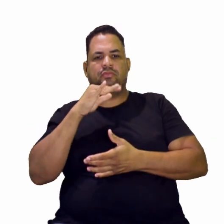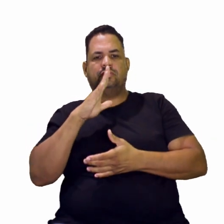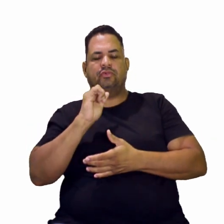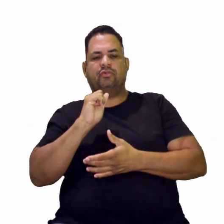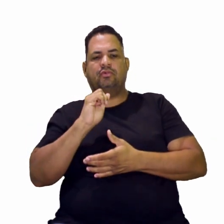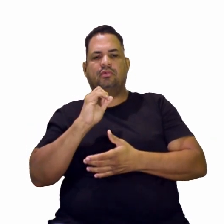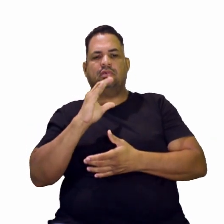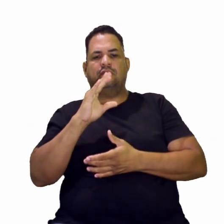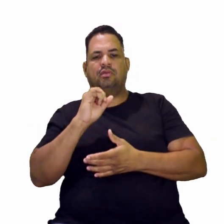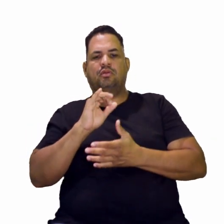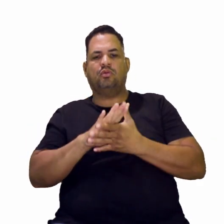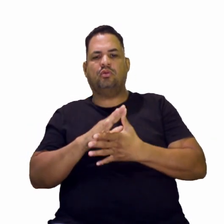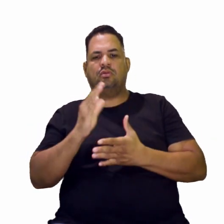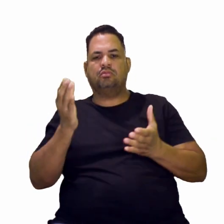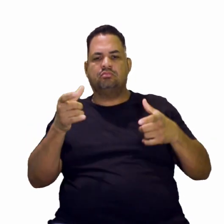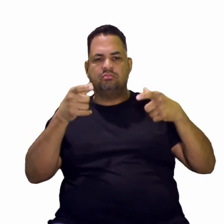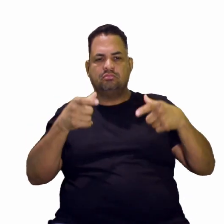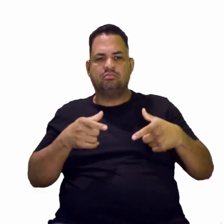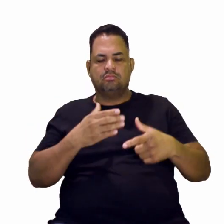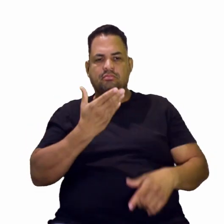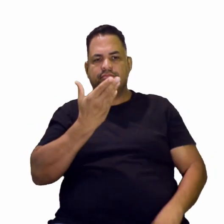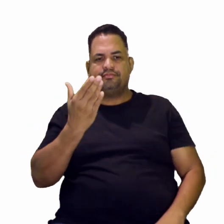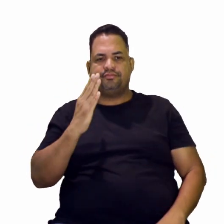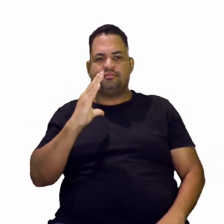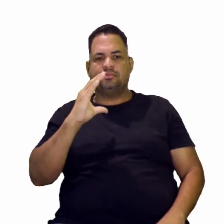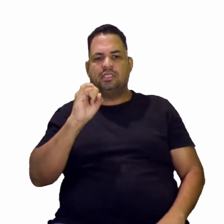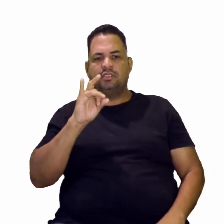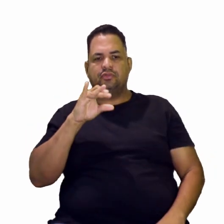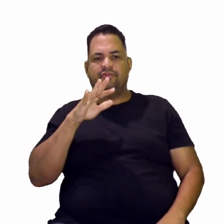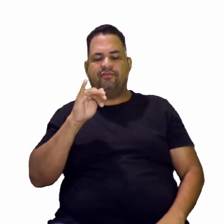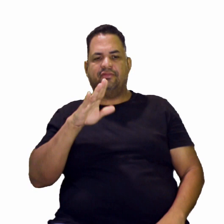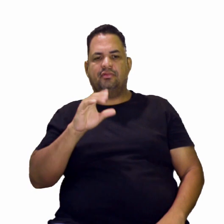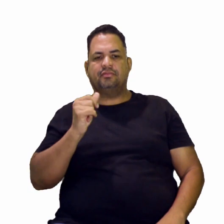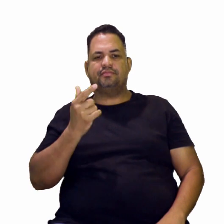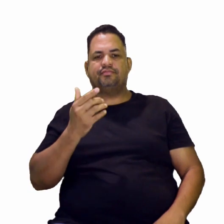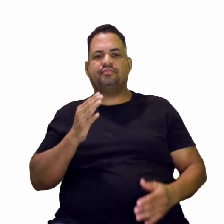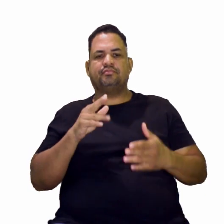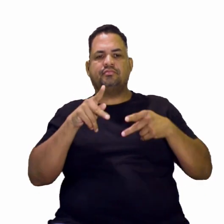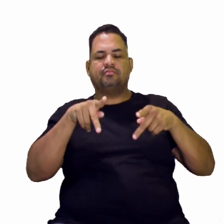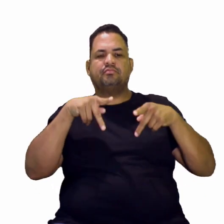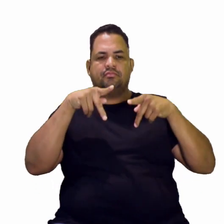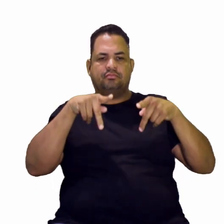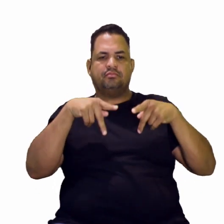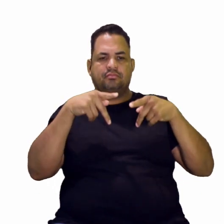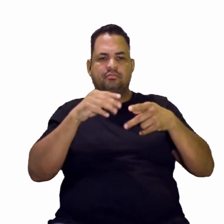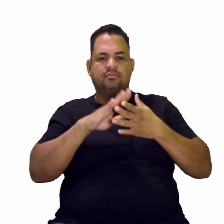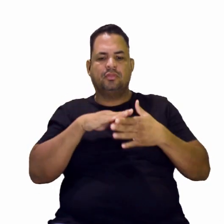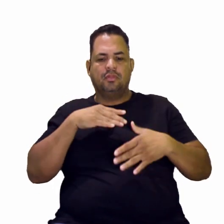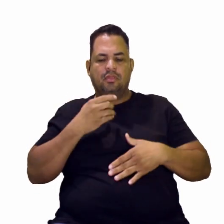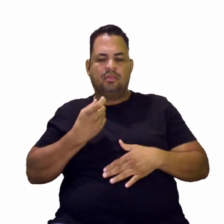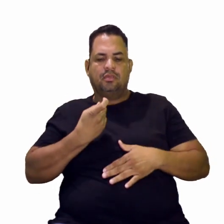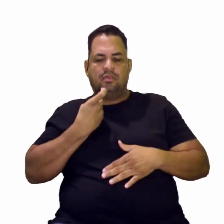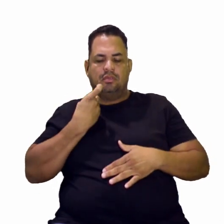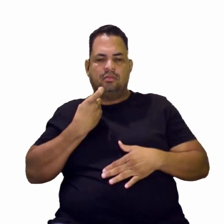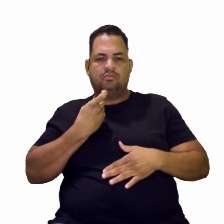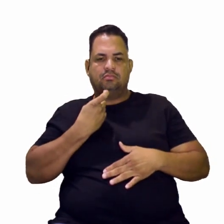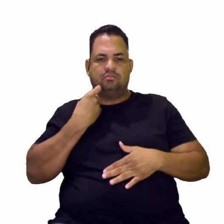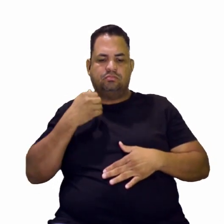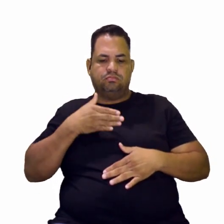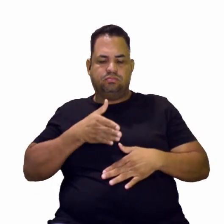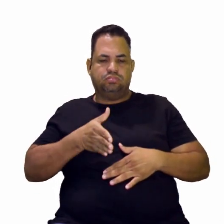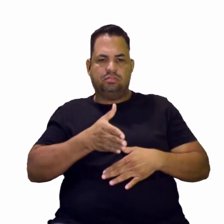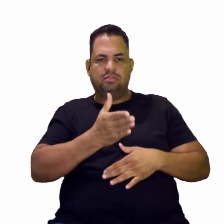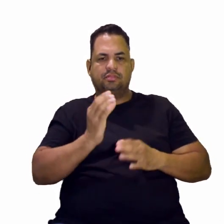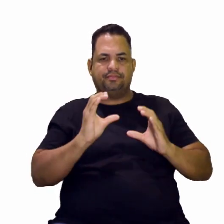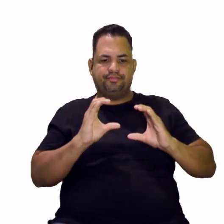ictiofauna local. Para quem não sabe, pessoal, ictiofauna diz respeito à população de peixe, à comunidade de peixes,